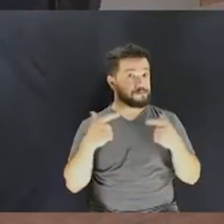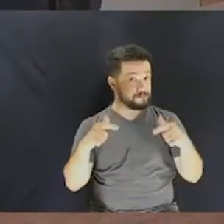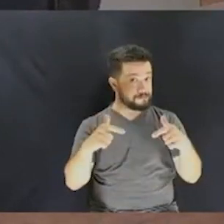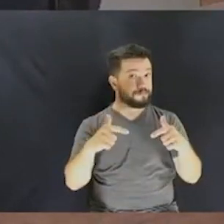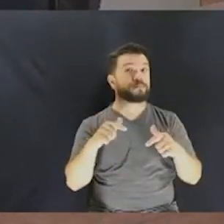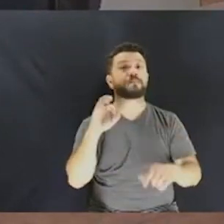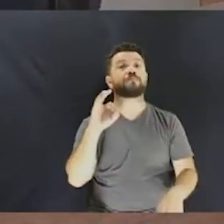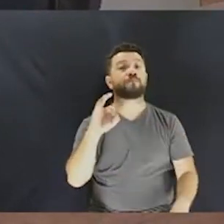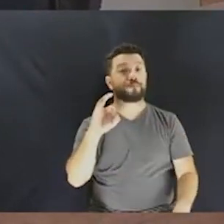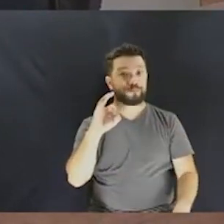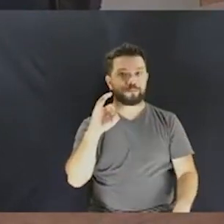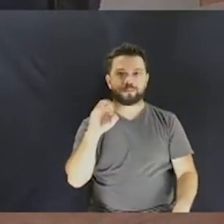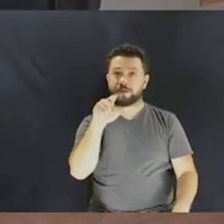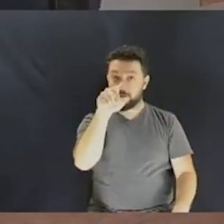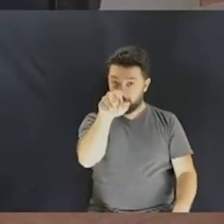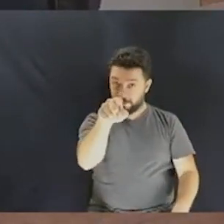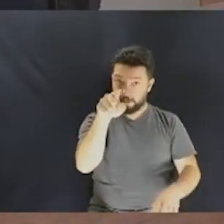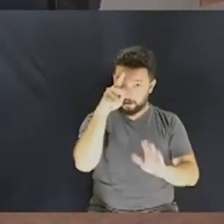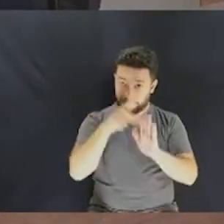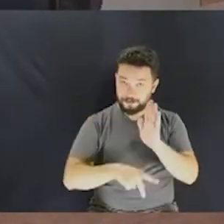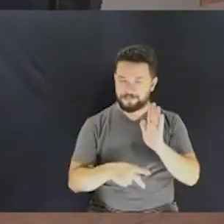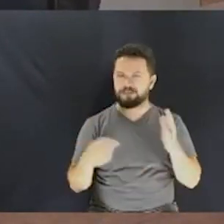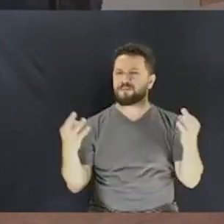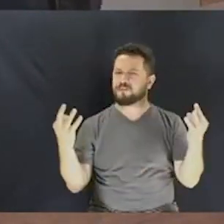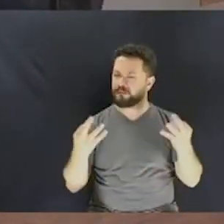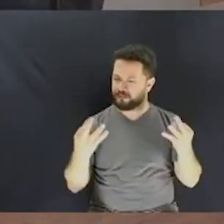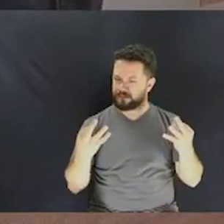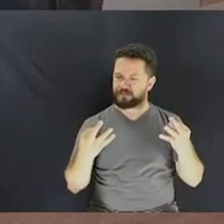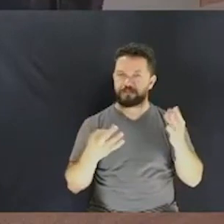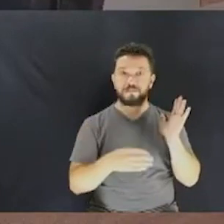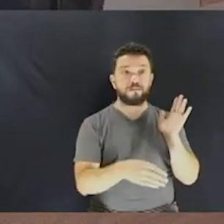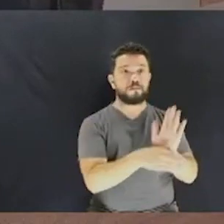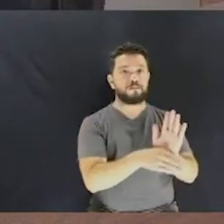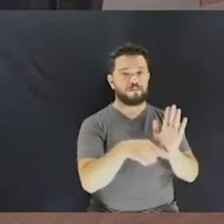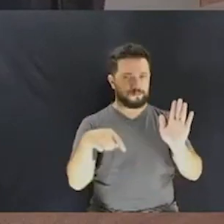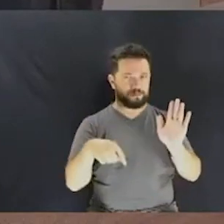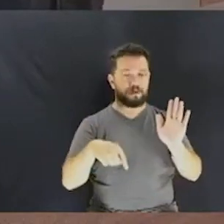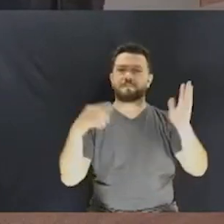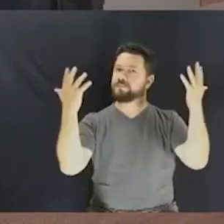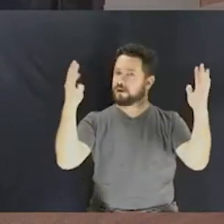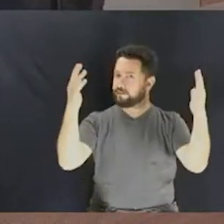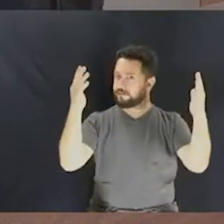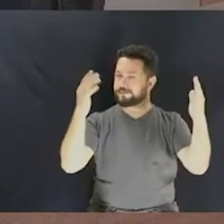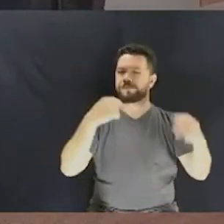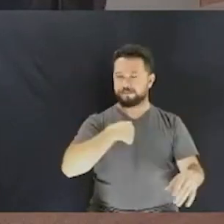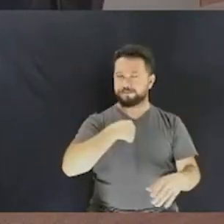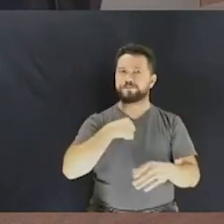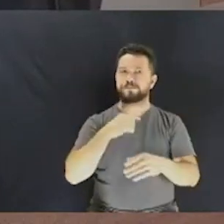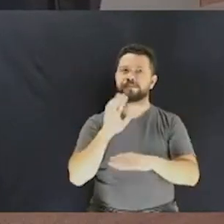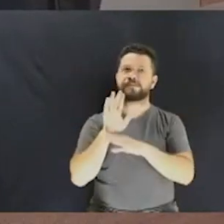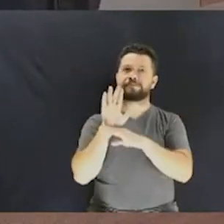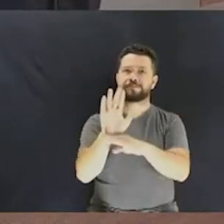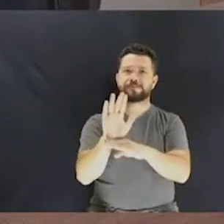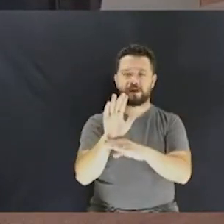projeto desse torna-se aliado, inclusive, do desenvolvimento social e esportivo em nossa capital. Obrigado, parabéns, presidente, votarei favorável e espero que